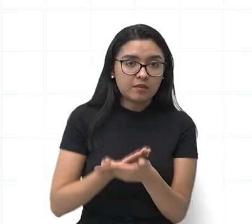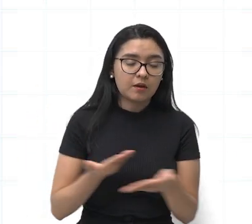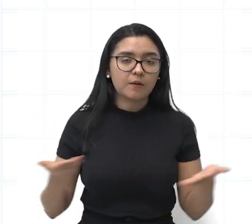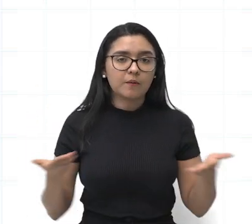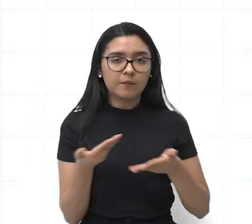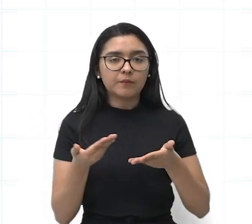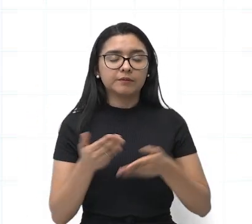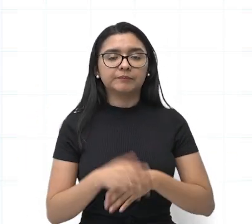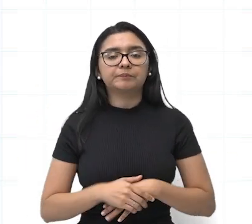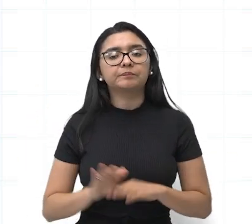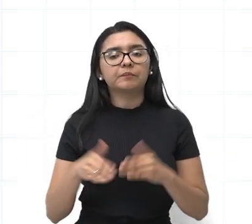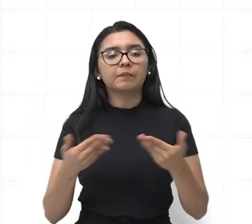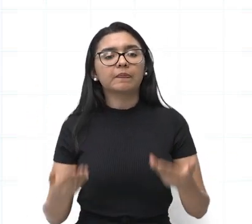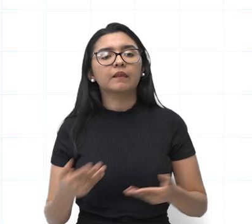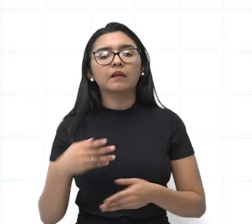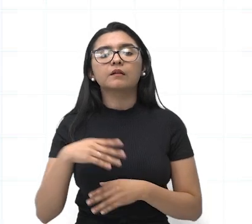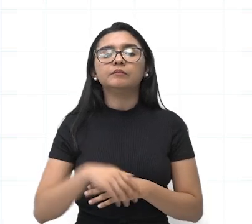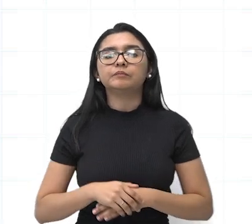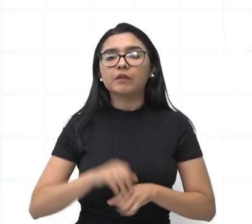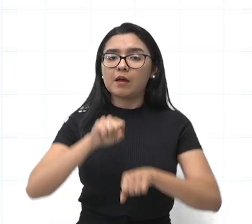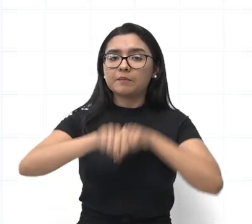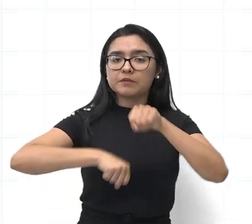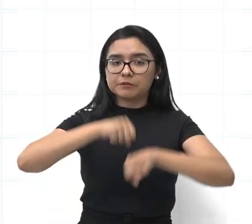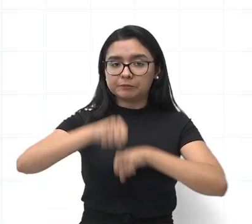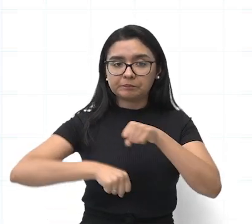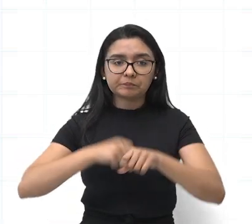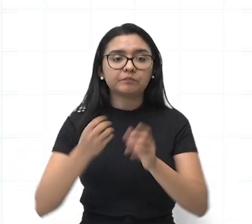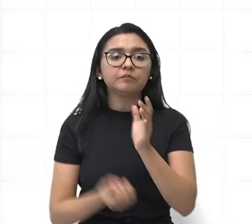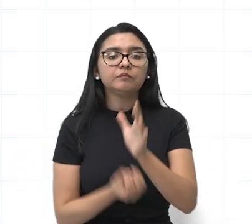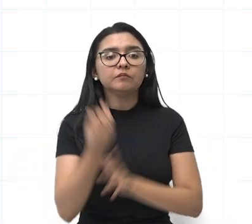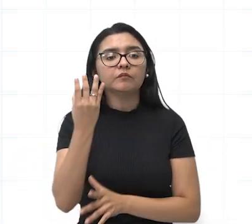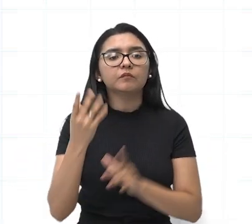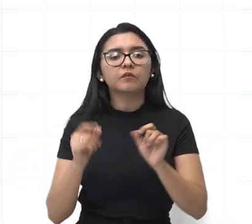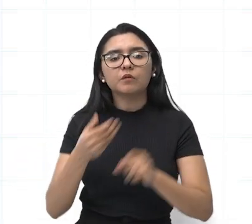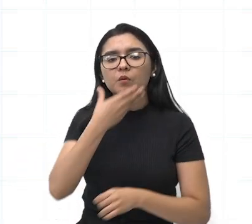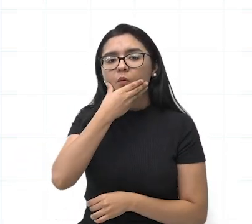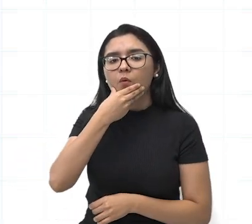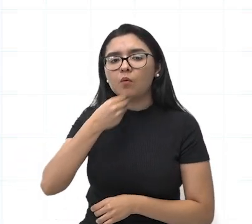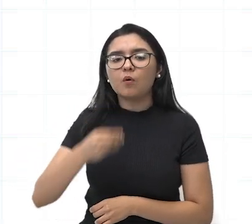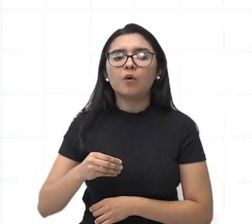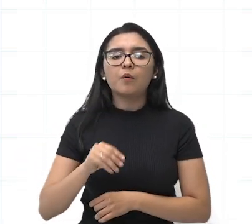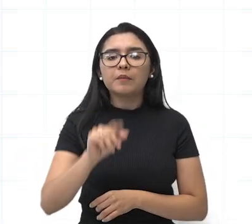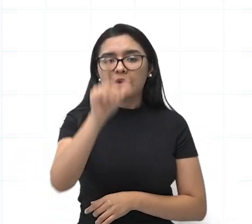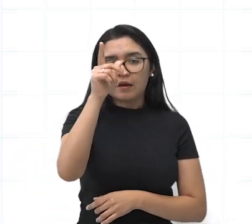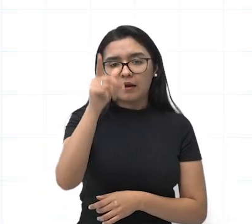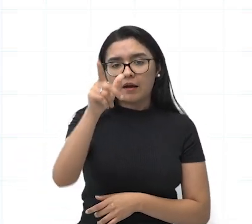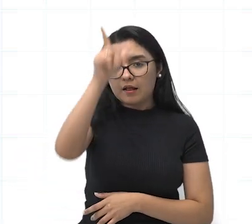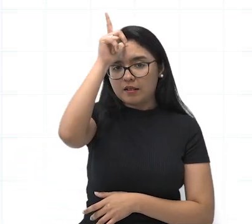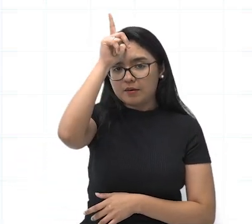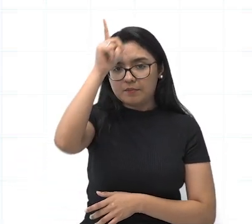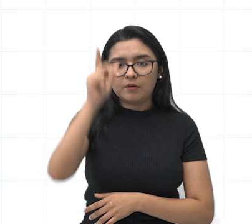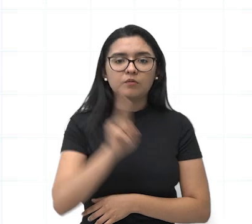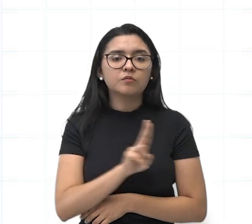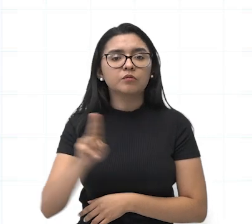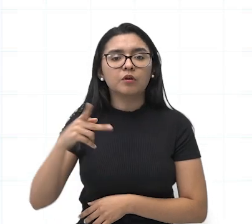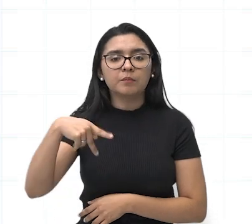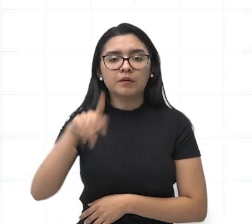Então, olha só, a bike foi desenvolvida por um barão alemão chamado Karl von Drais em